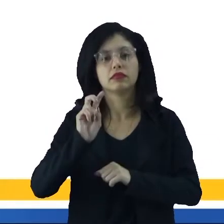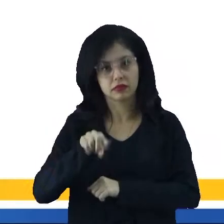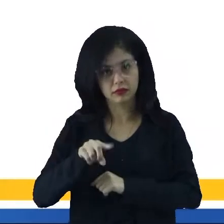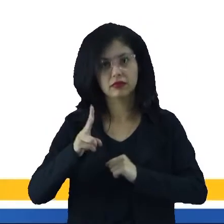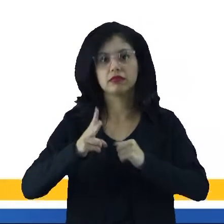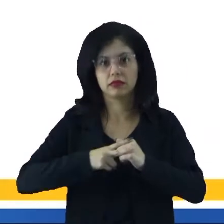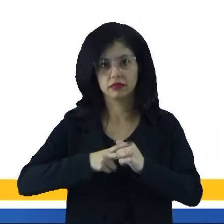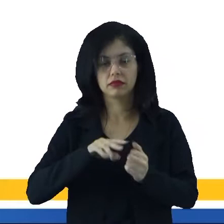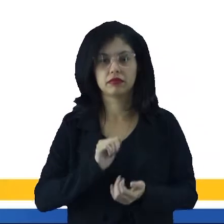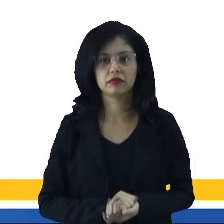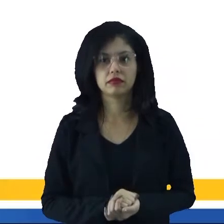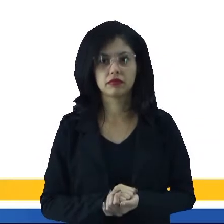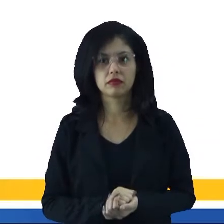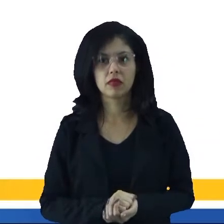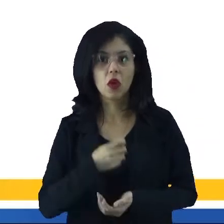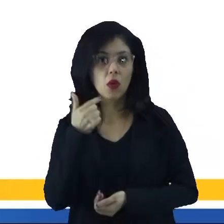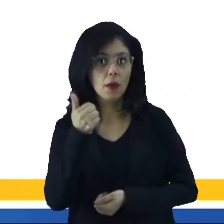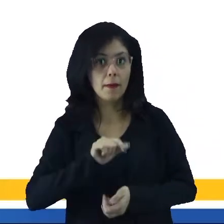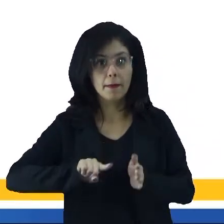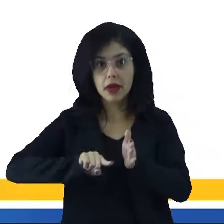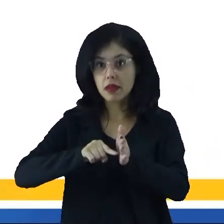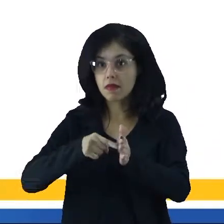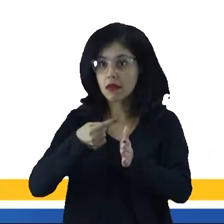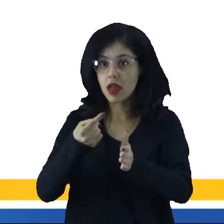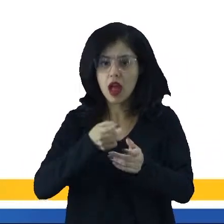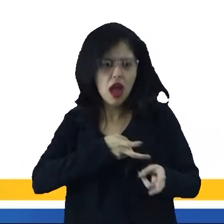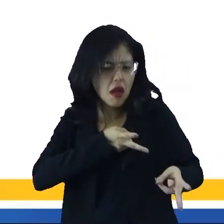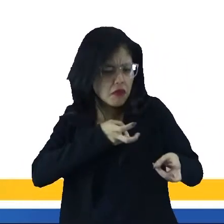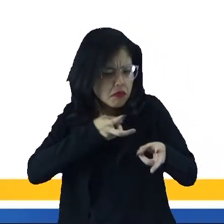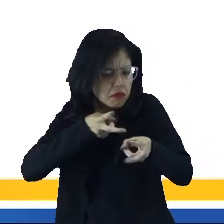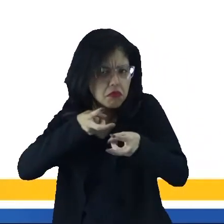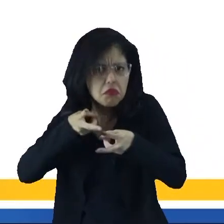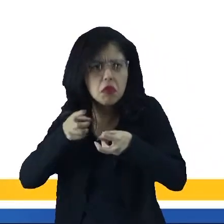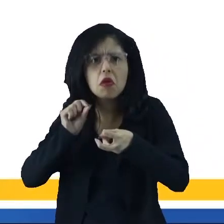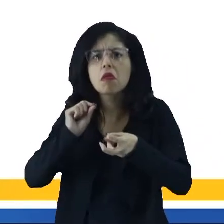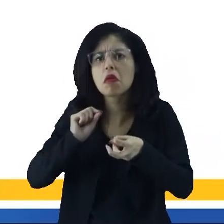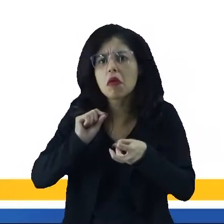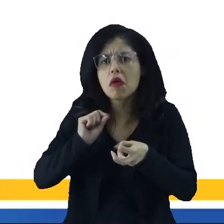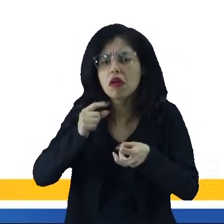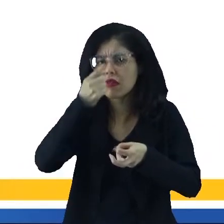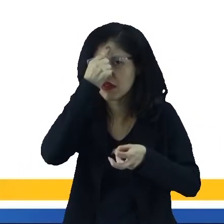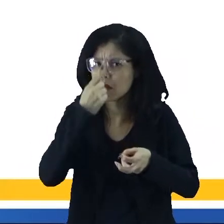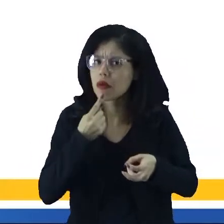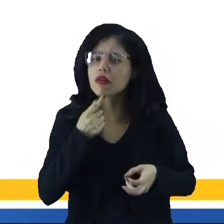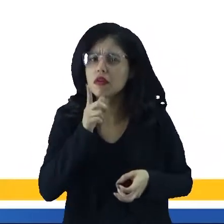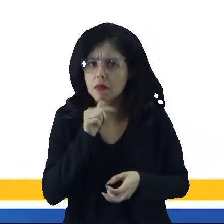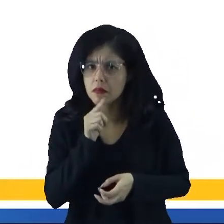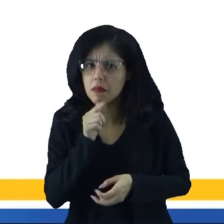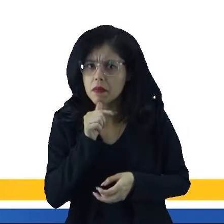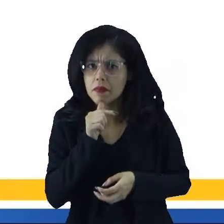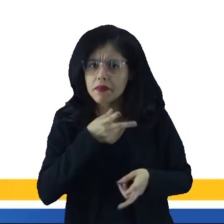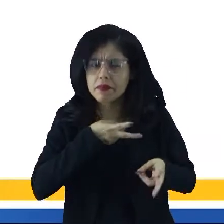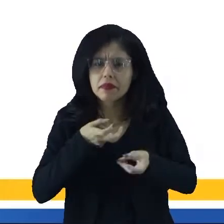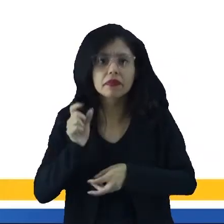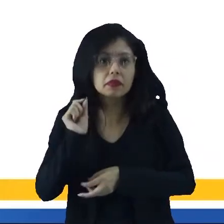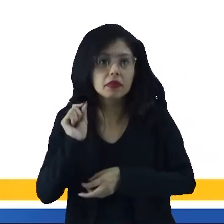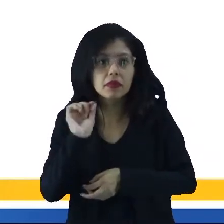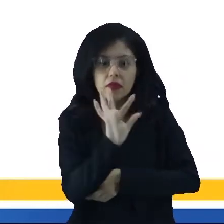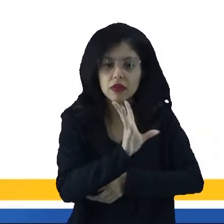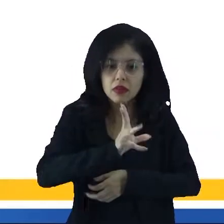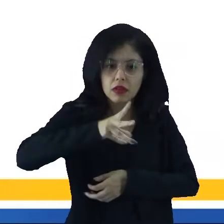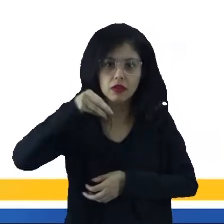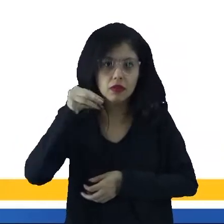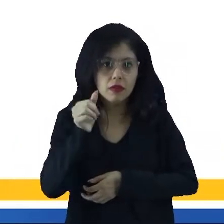primeiro quadrinho, a Carol, ela se assusta porque a impressão que ela, quando ela olha a imagem aí na água, dá a impressão que é uma água